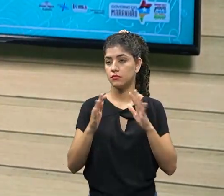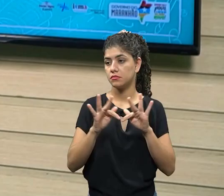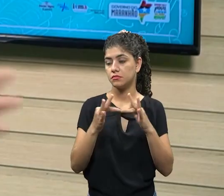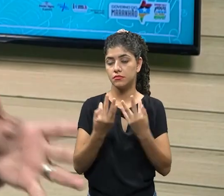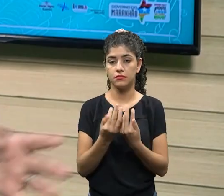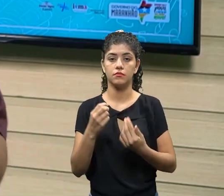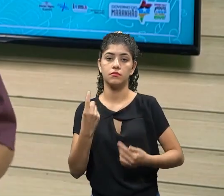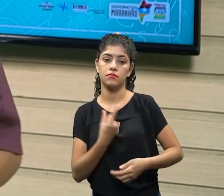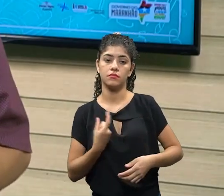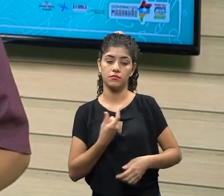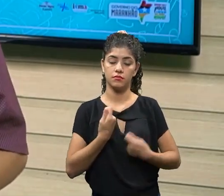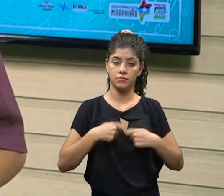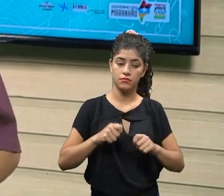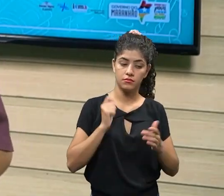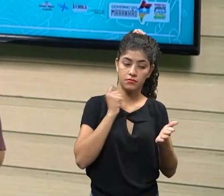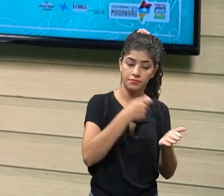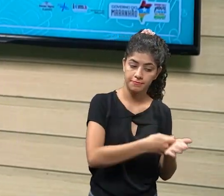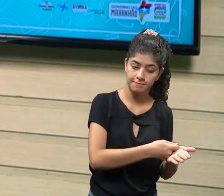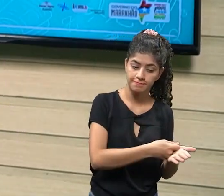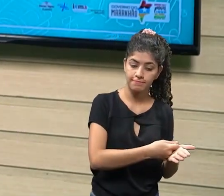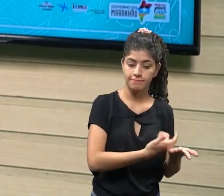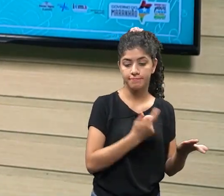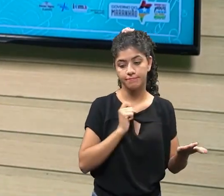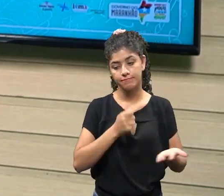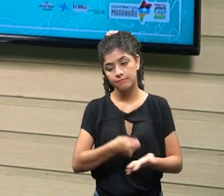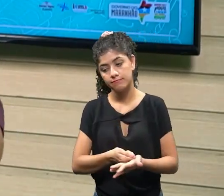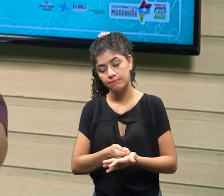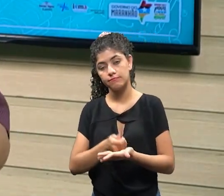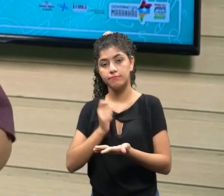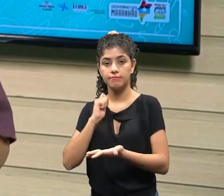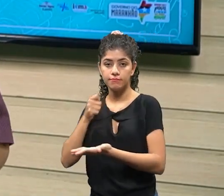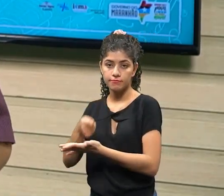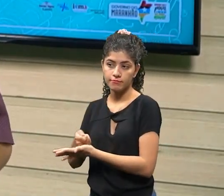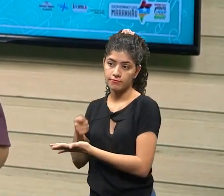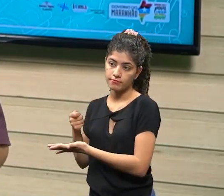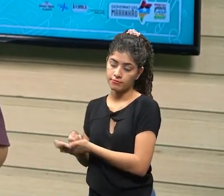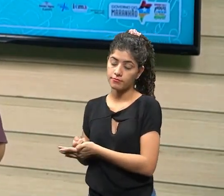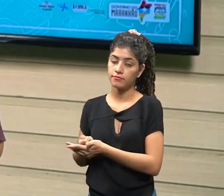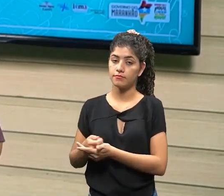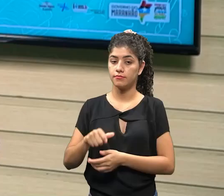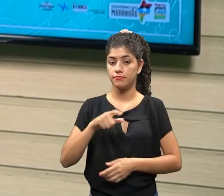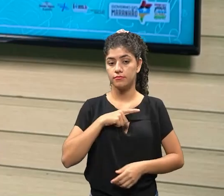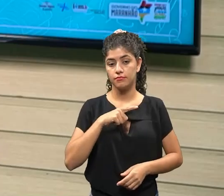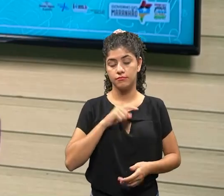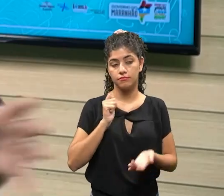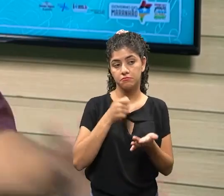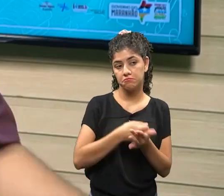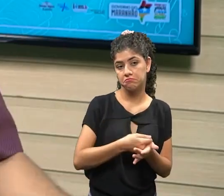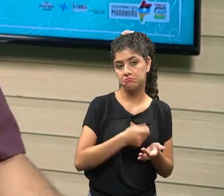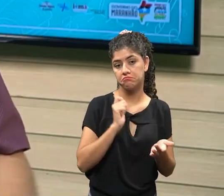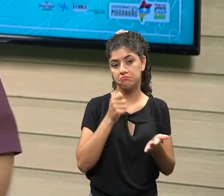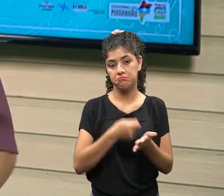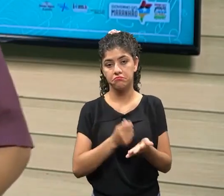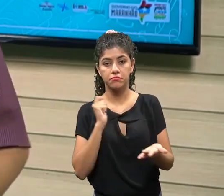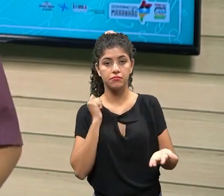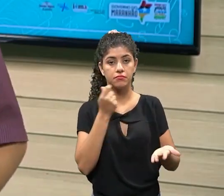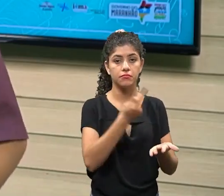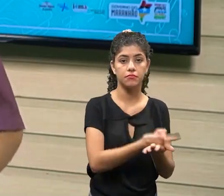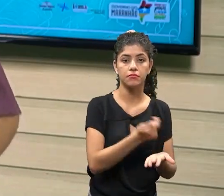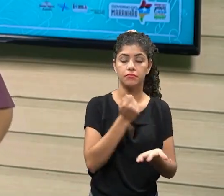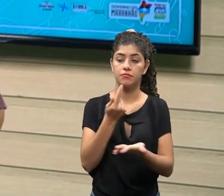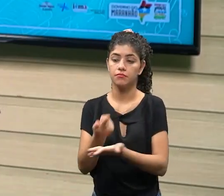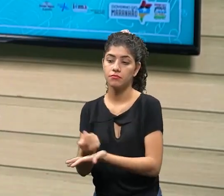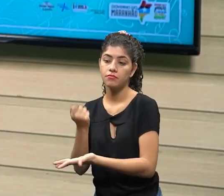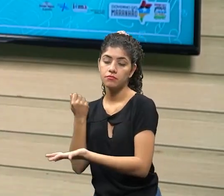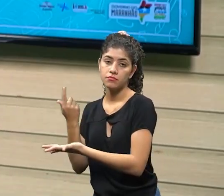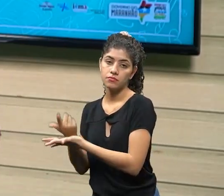eu tenho que pagar isso, eu tenho que pagar isso, vai sobrar isso, eu vou comprar isso, vou pagar cartão disso e esse aqui